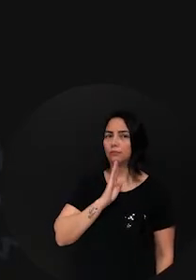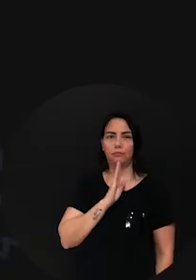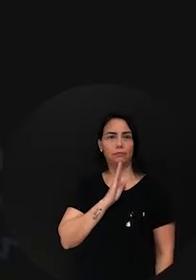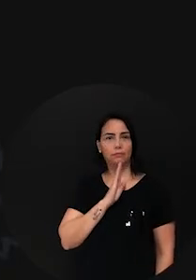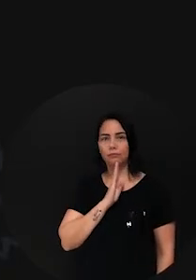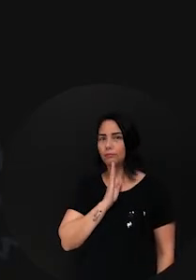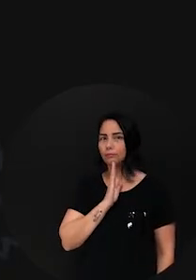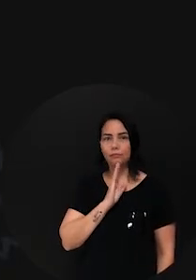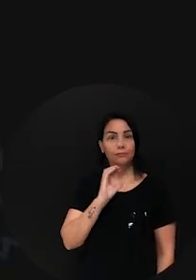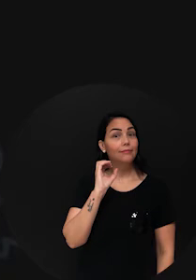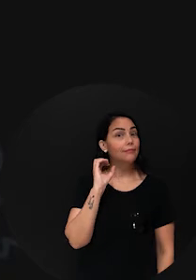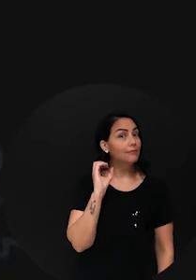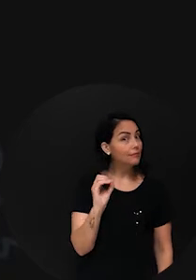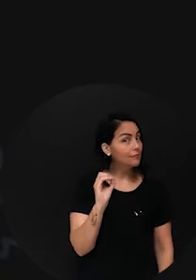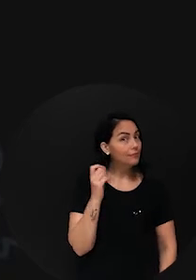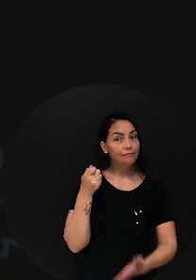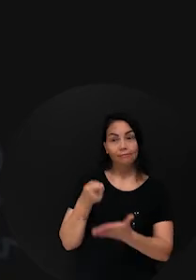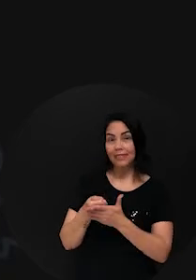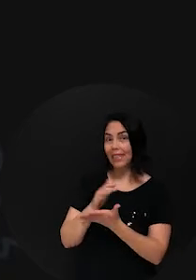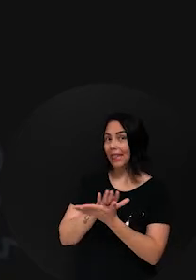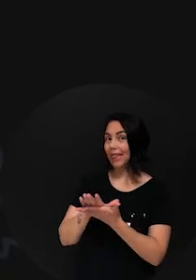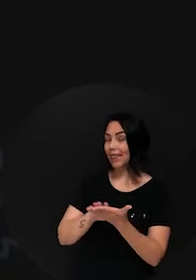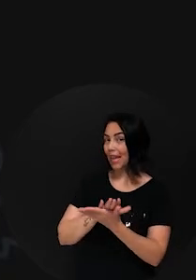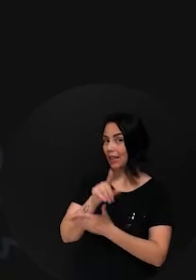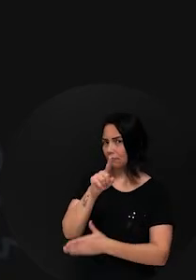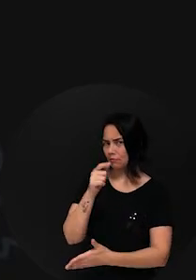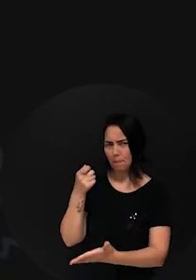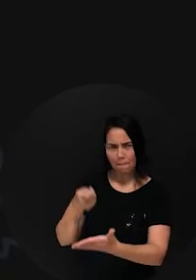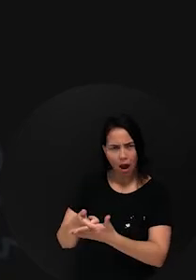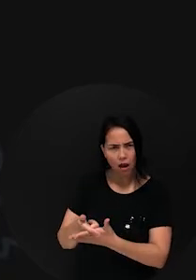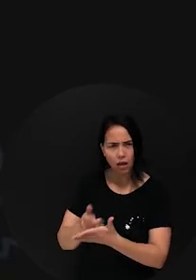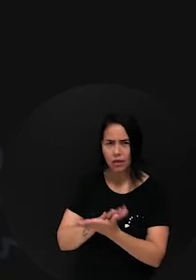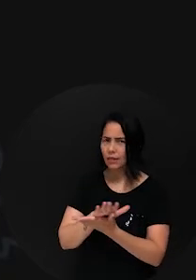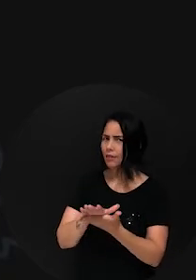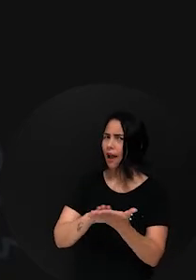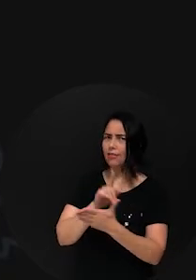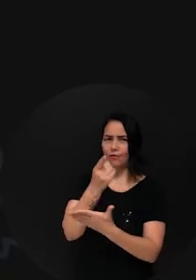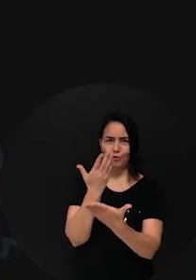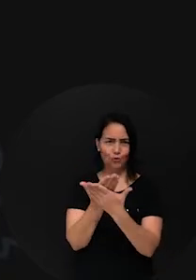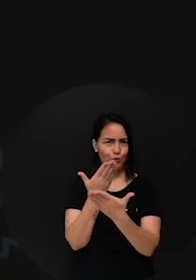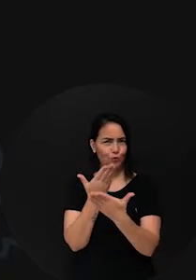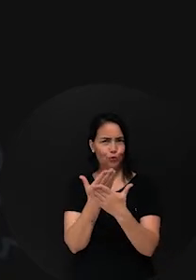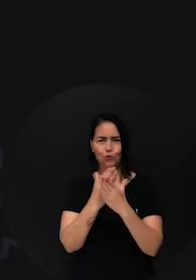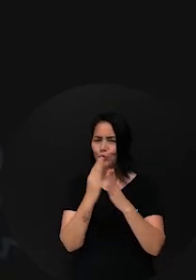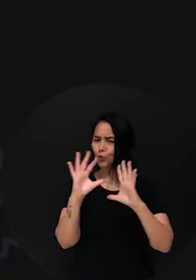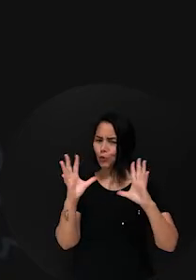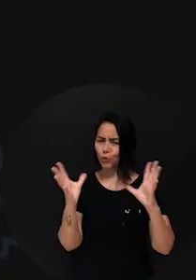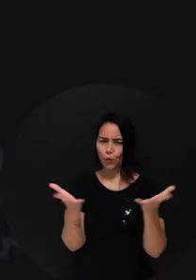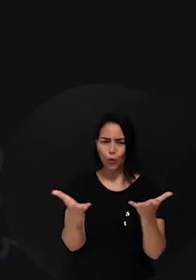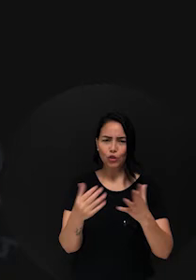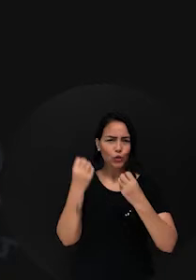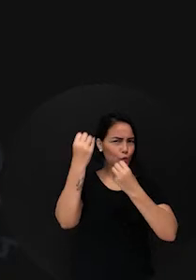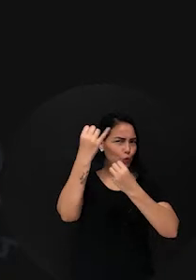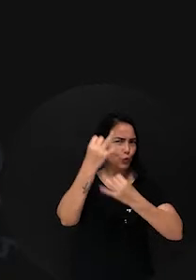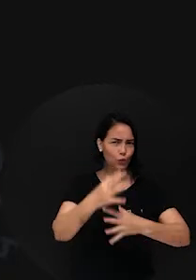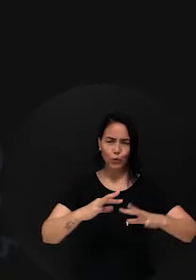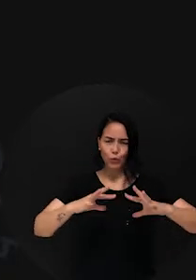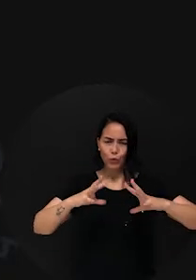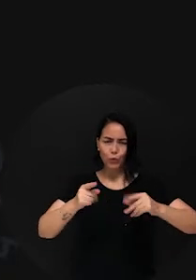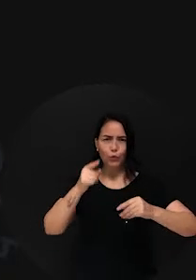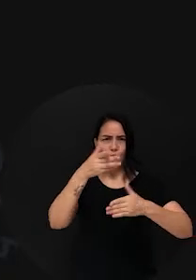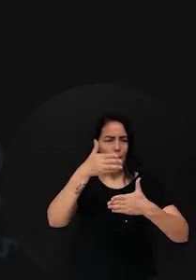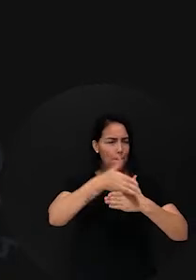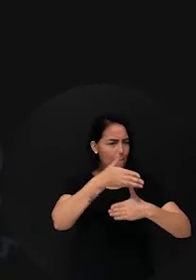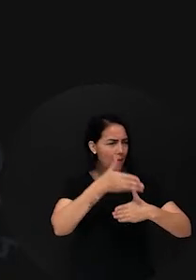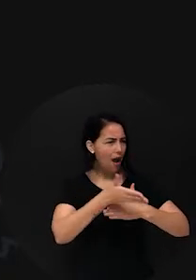O custo é 0. Você não vai investir nenhum real para estudar tudo isso que a gente falou aqui, participar de um